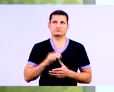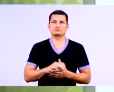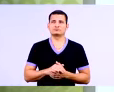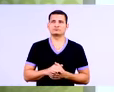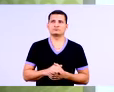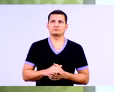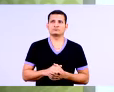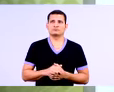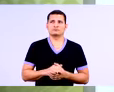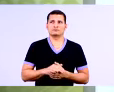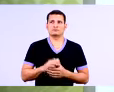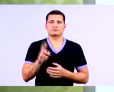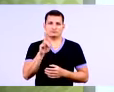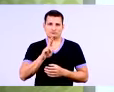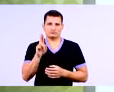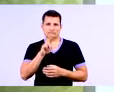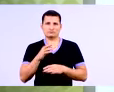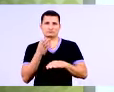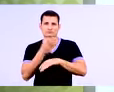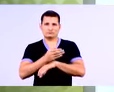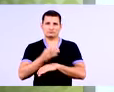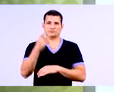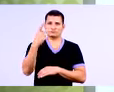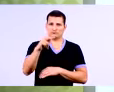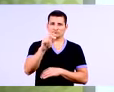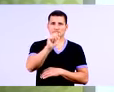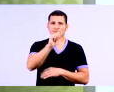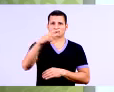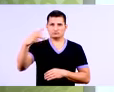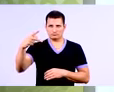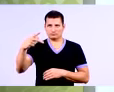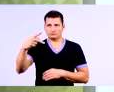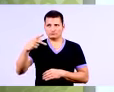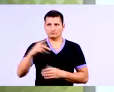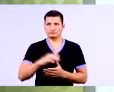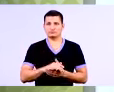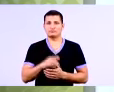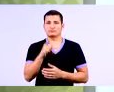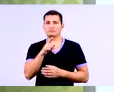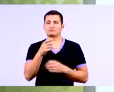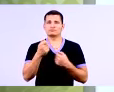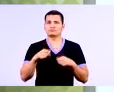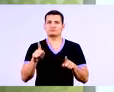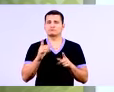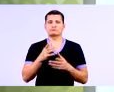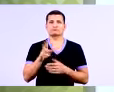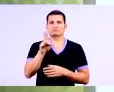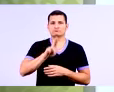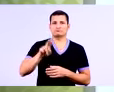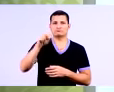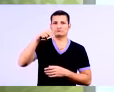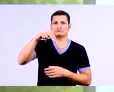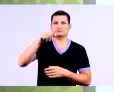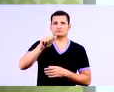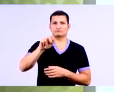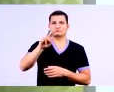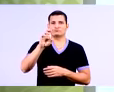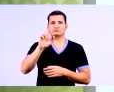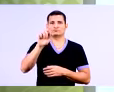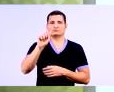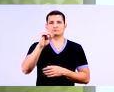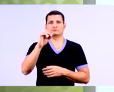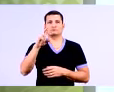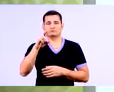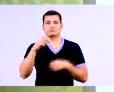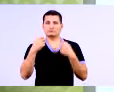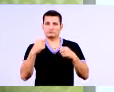o usuário está acessando a sua aplicação. Ele não deve trabalhar com o navegador, com os botões do navegador.